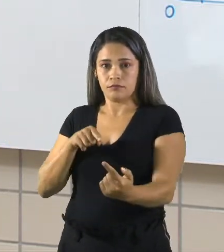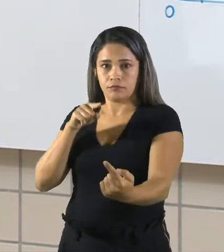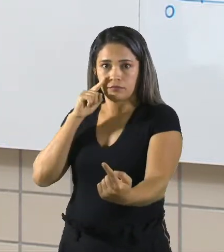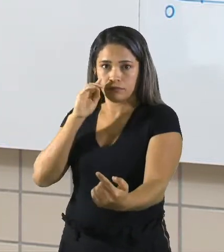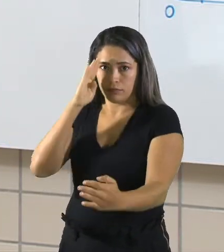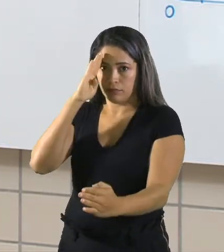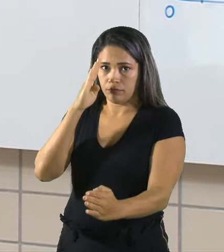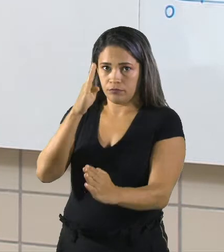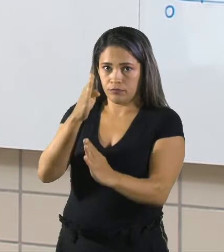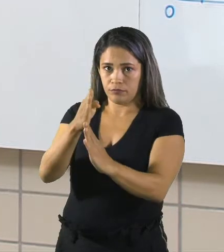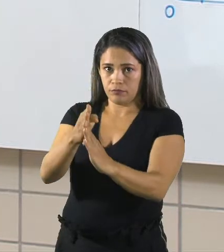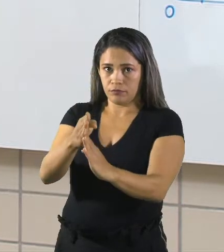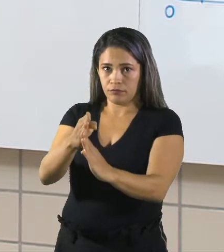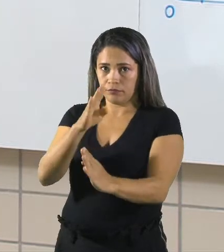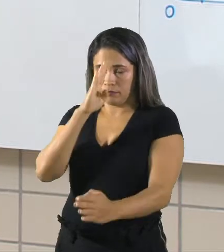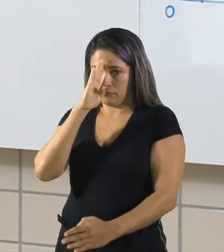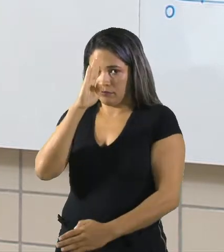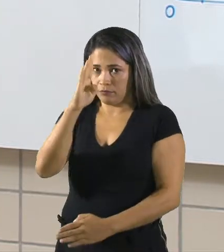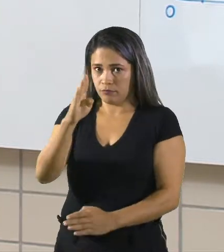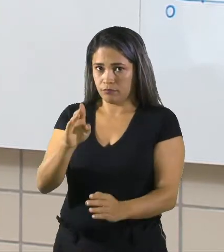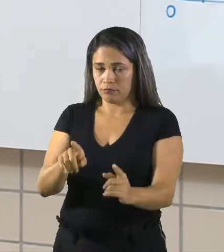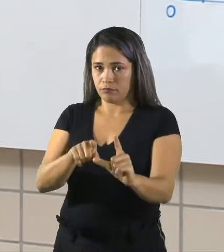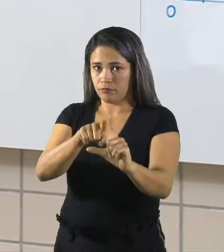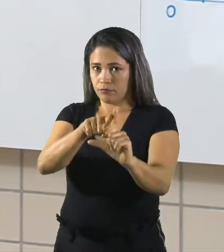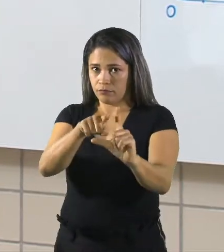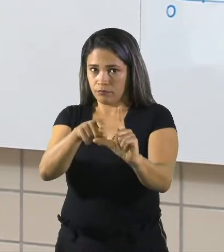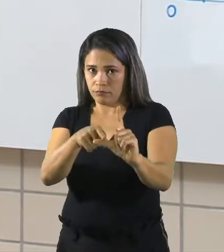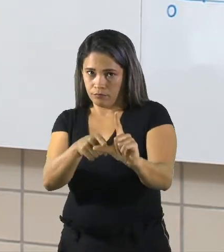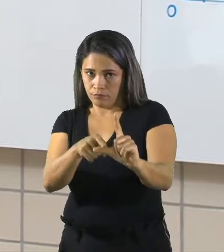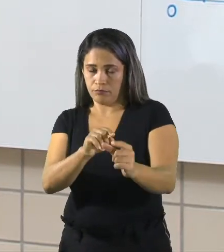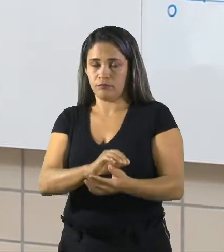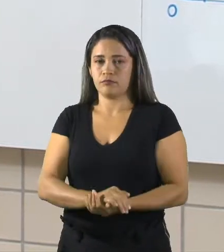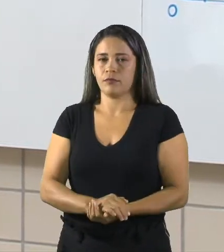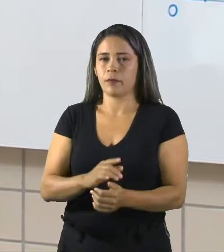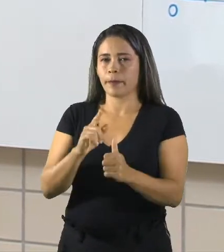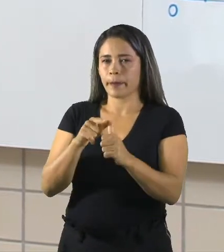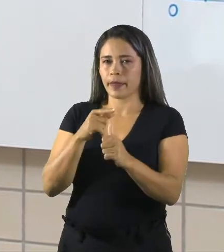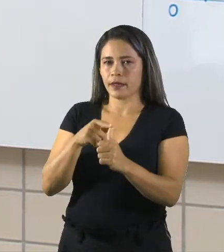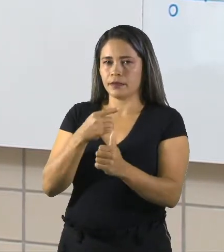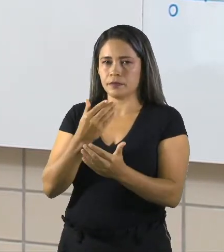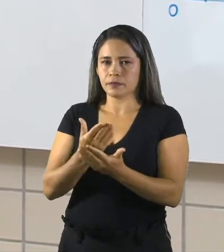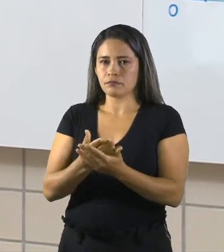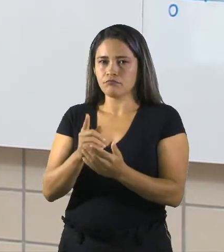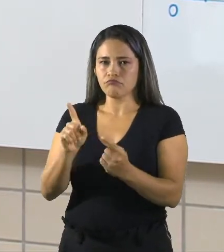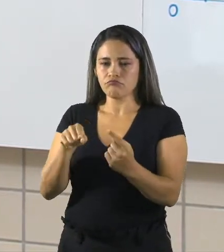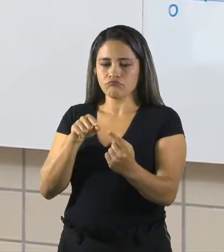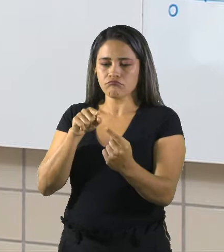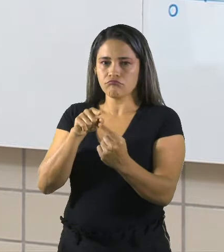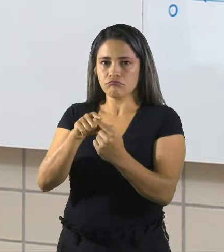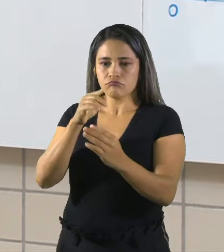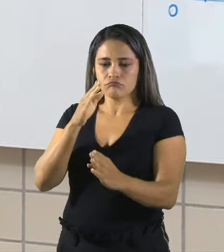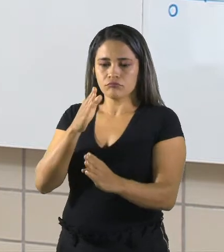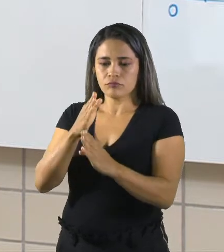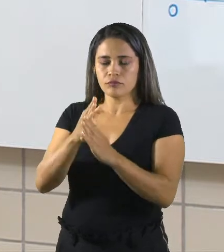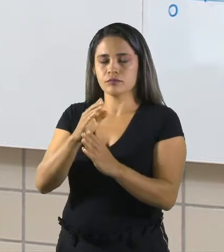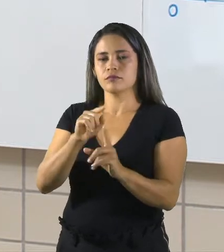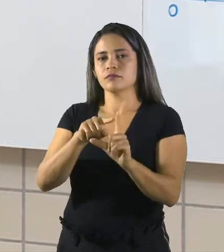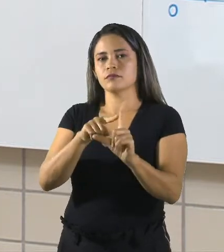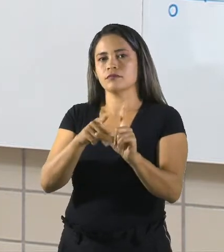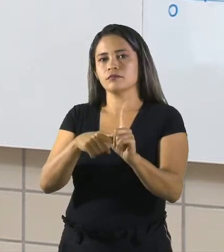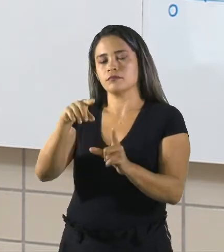estejam preparados para isso. Na nossa primeira aula, nós vamos identificar o que é um ângulo e aprender